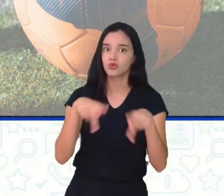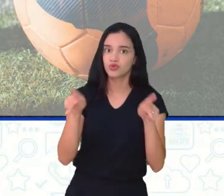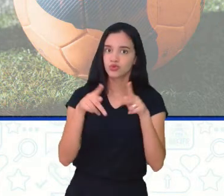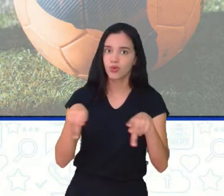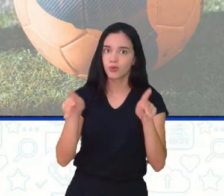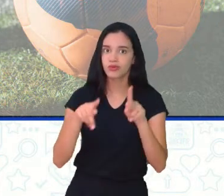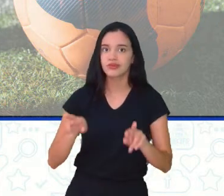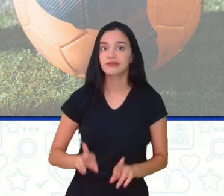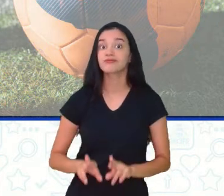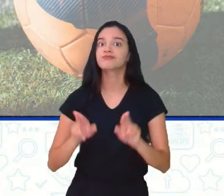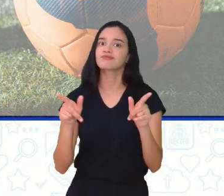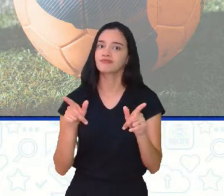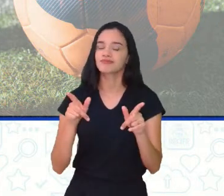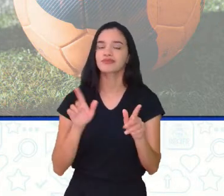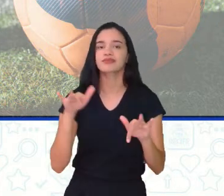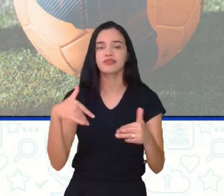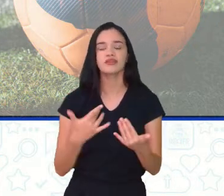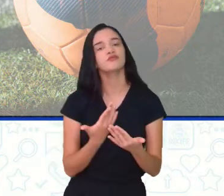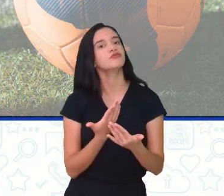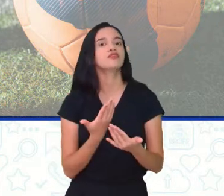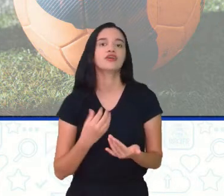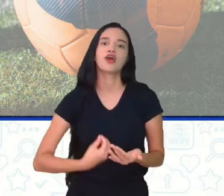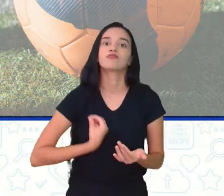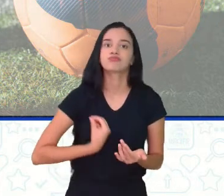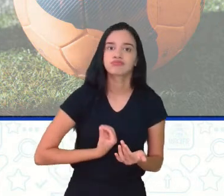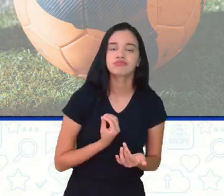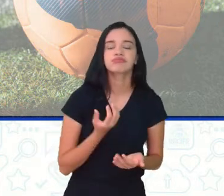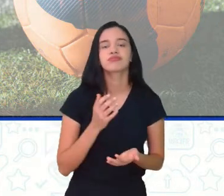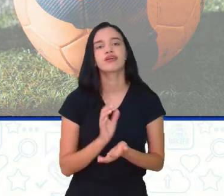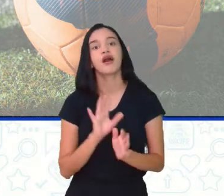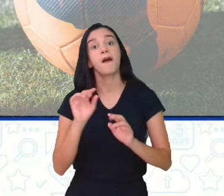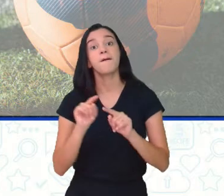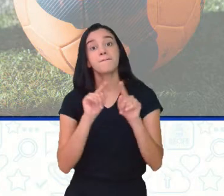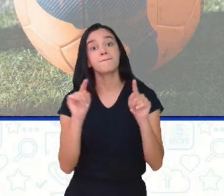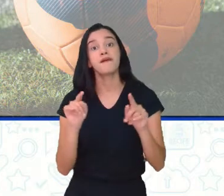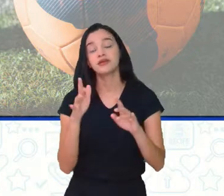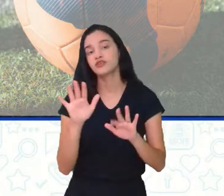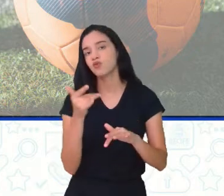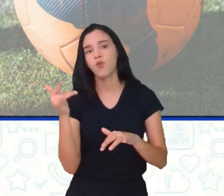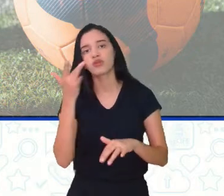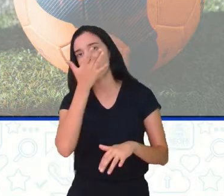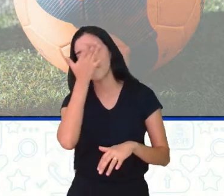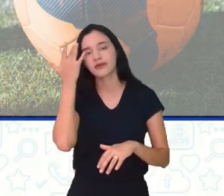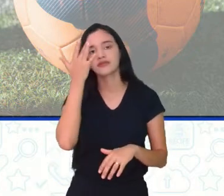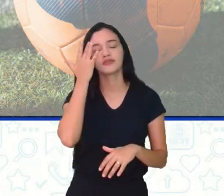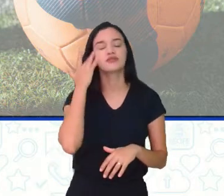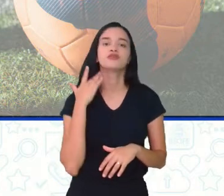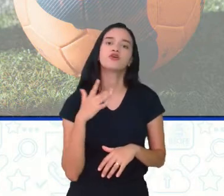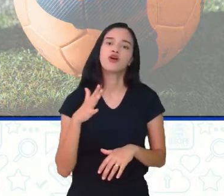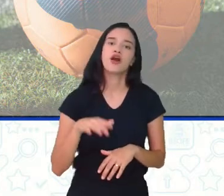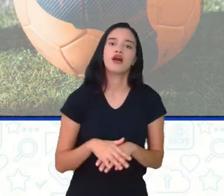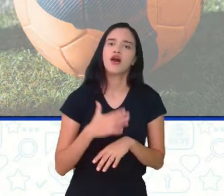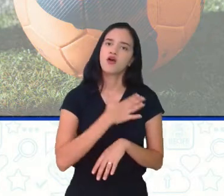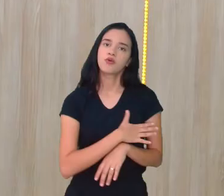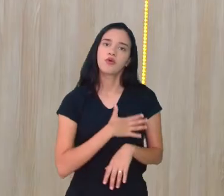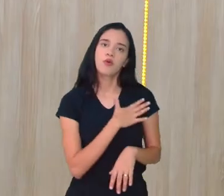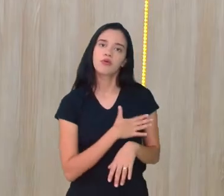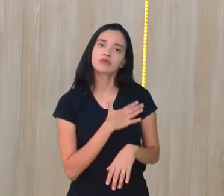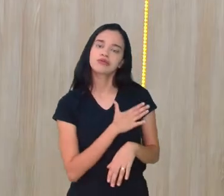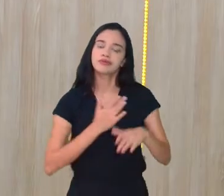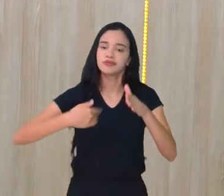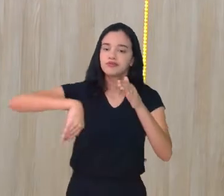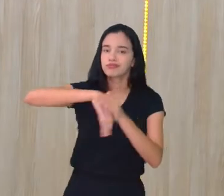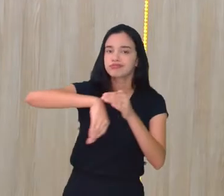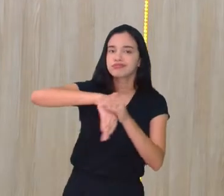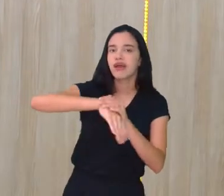de semana é os shoppings. Já outra pessoa gosta de final de semana bater uma peladinha com os amigos.